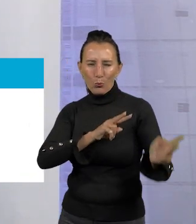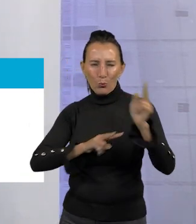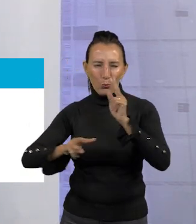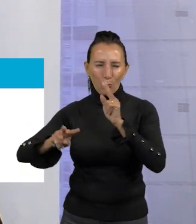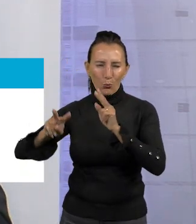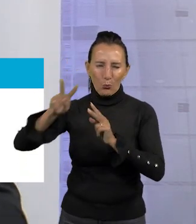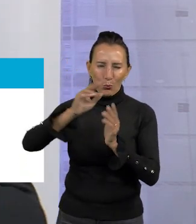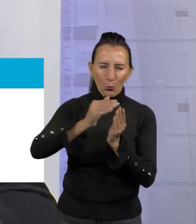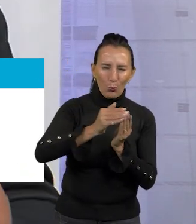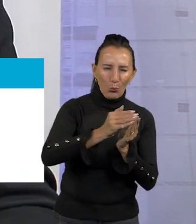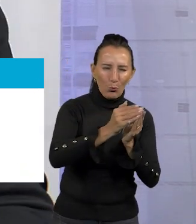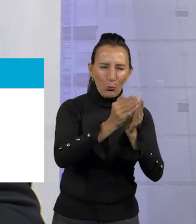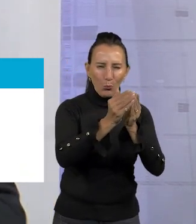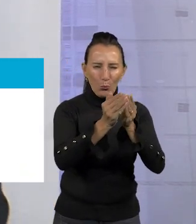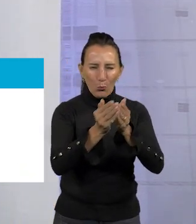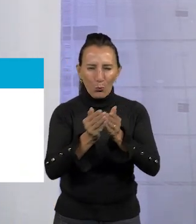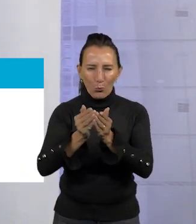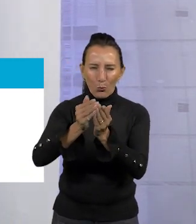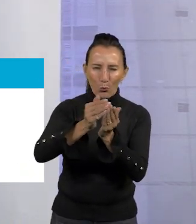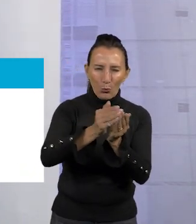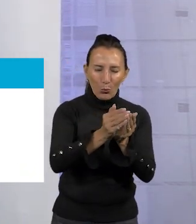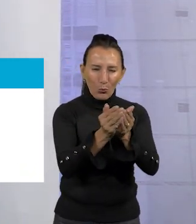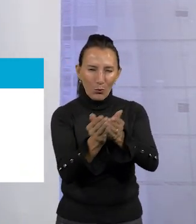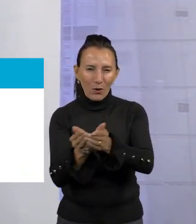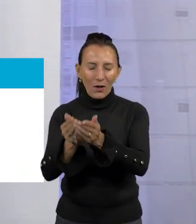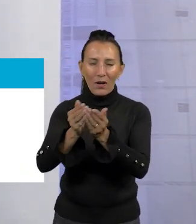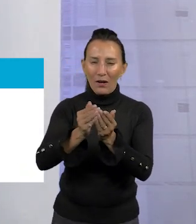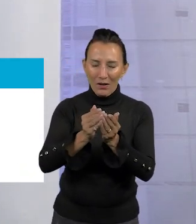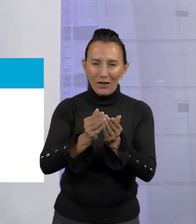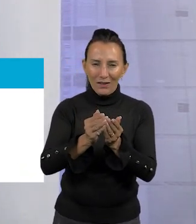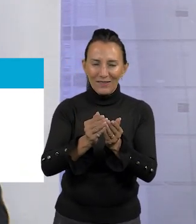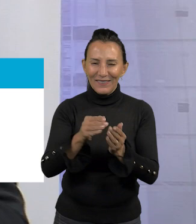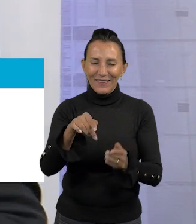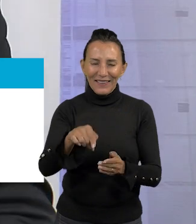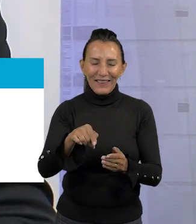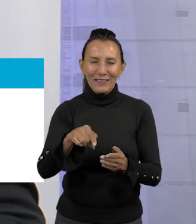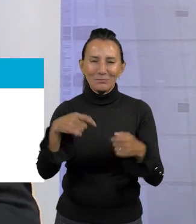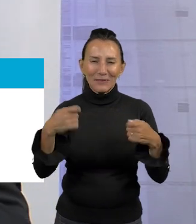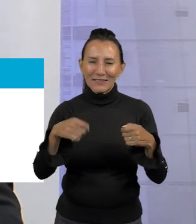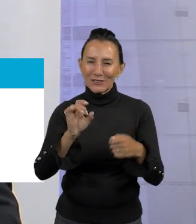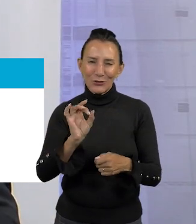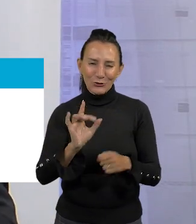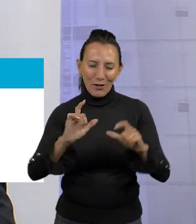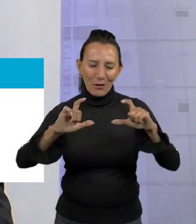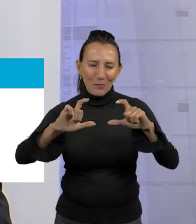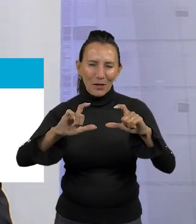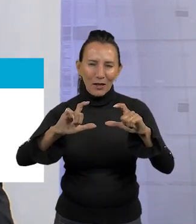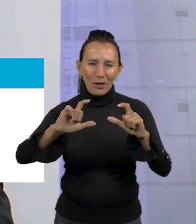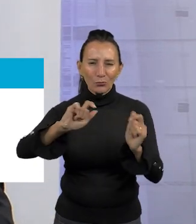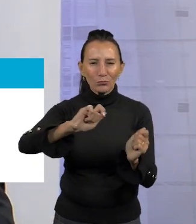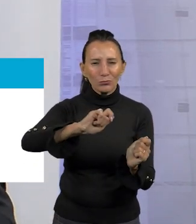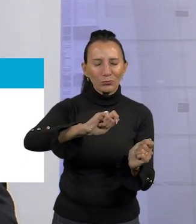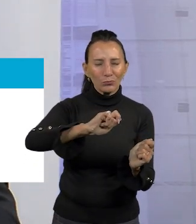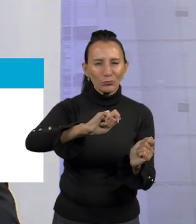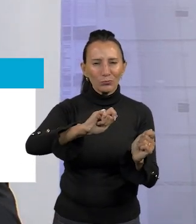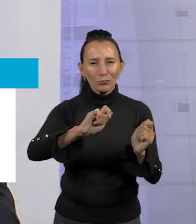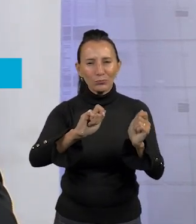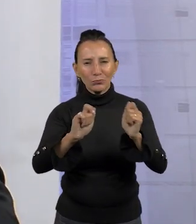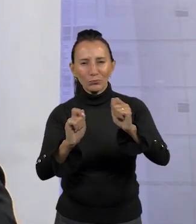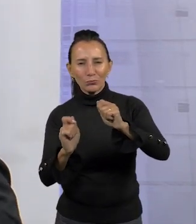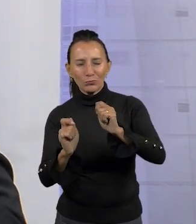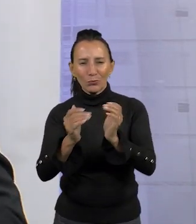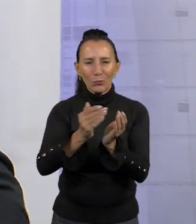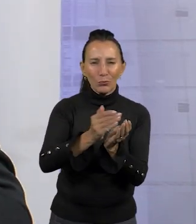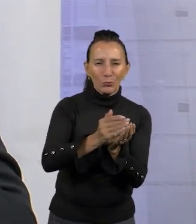ventos se viram com um um bem pequeno Leme para onde quer que o o